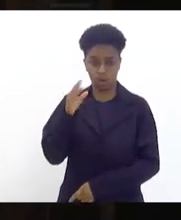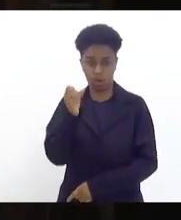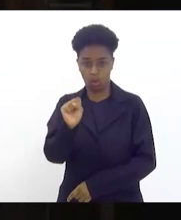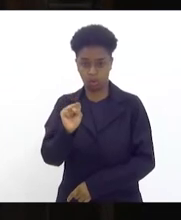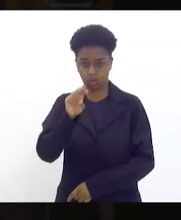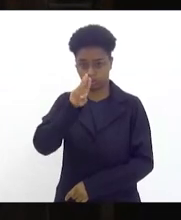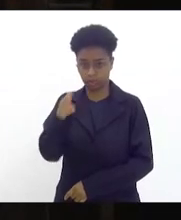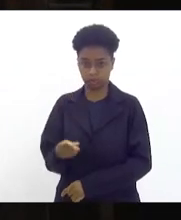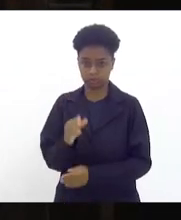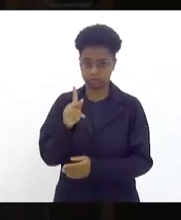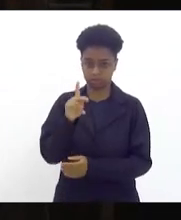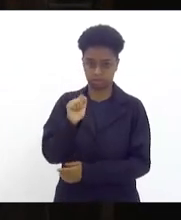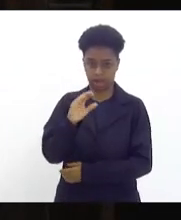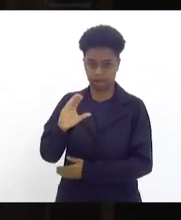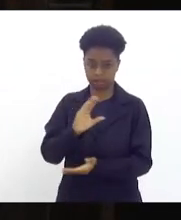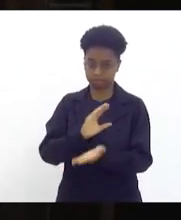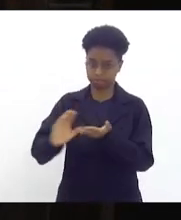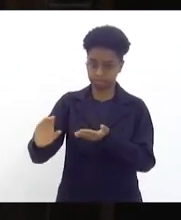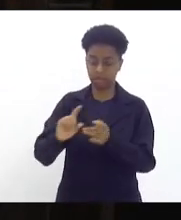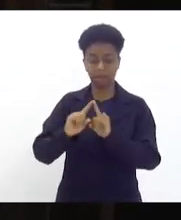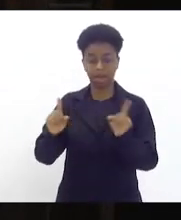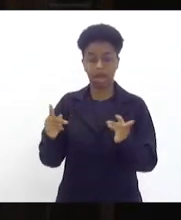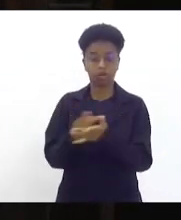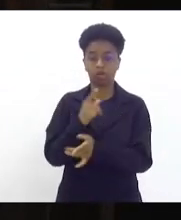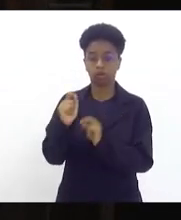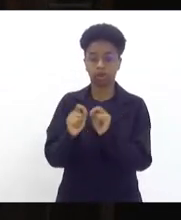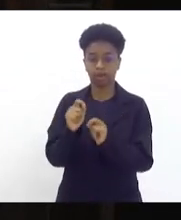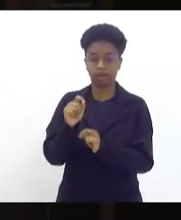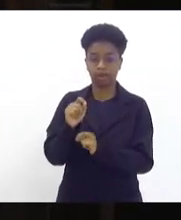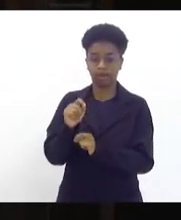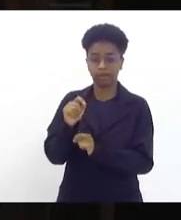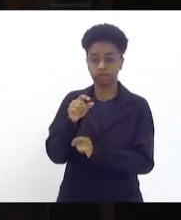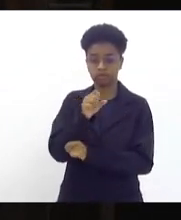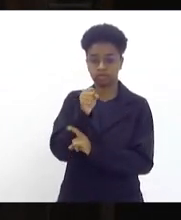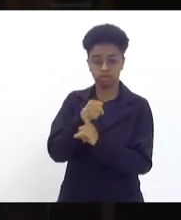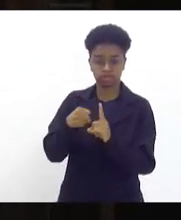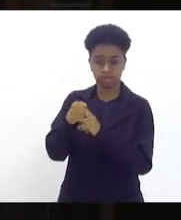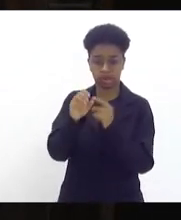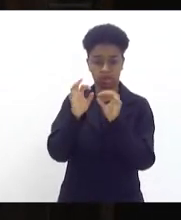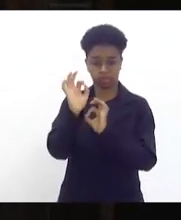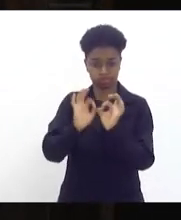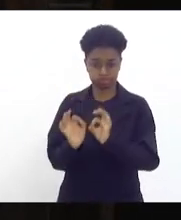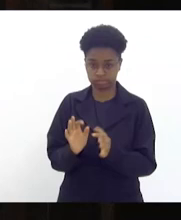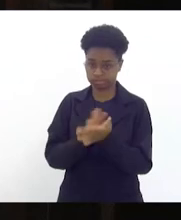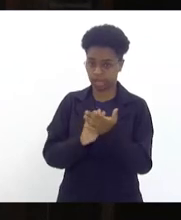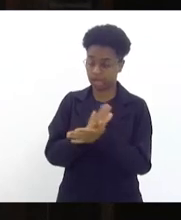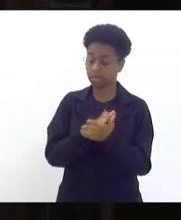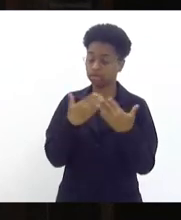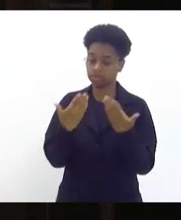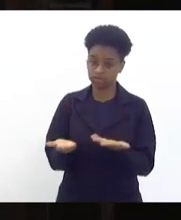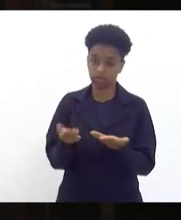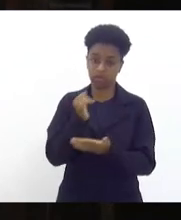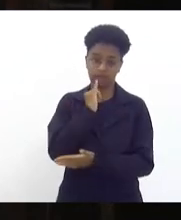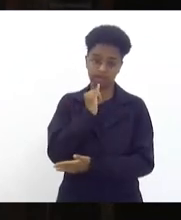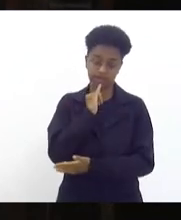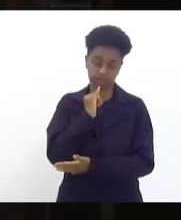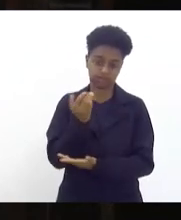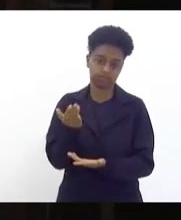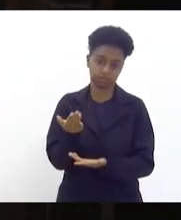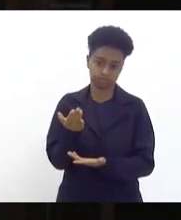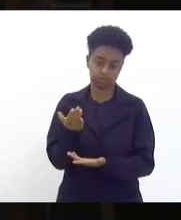e não aconteceu que deveria que é o parque social fazer a regularização infelizmente é